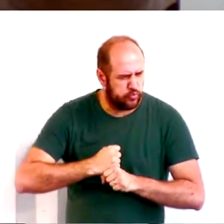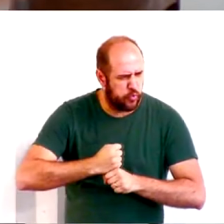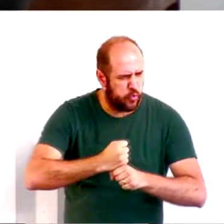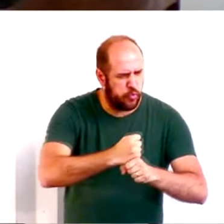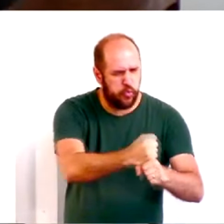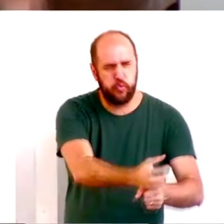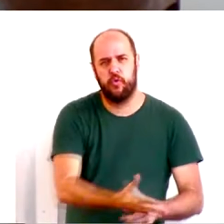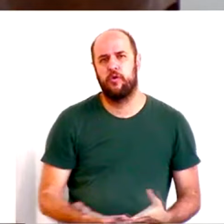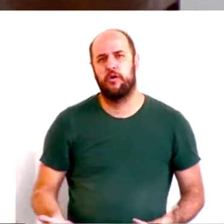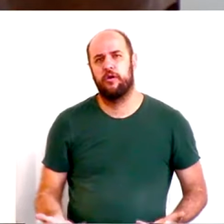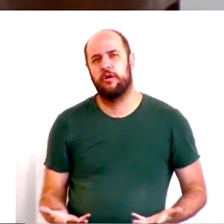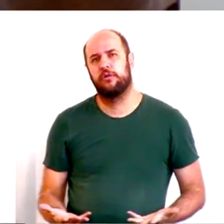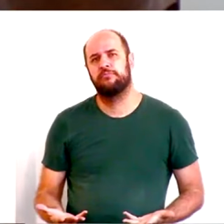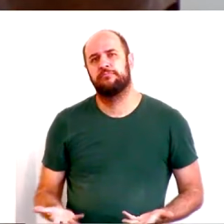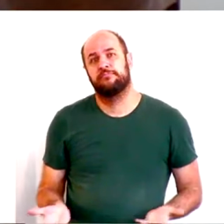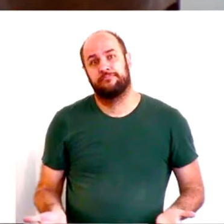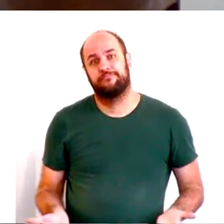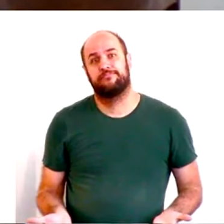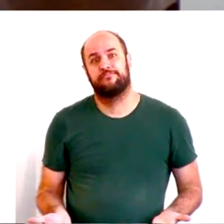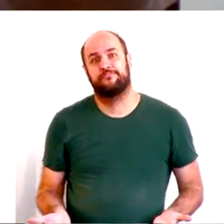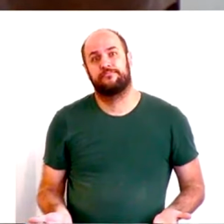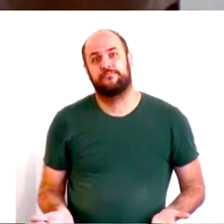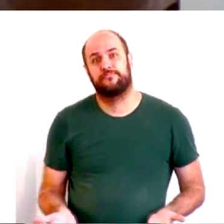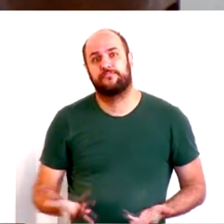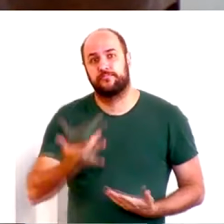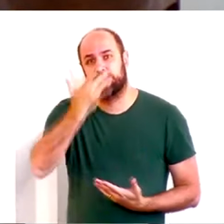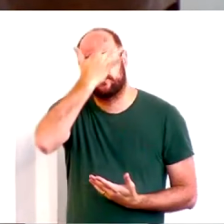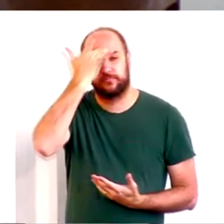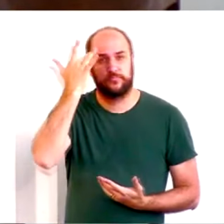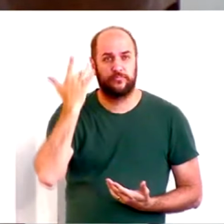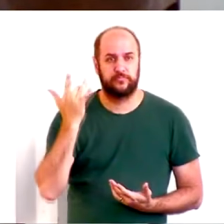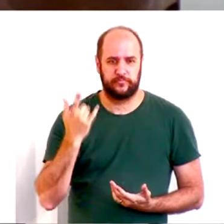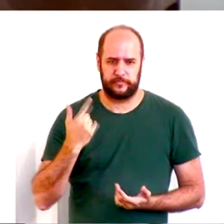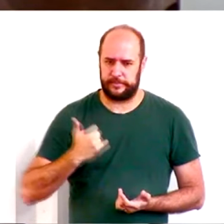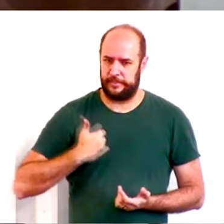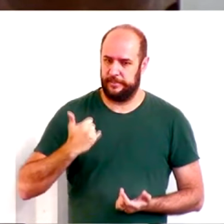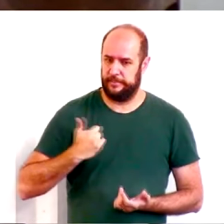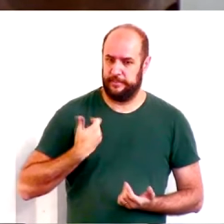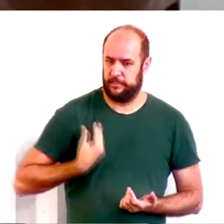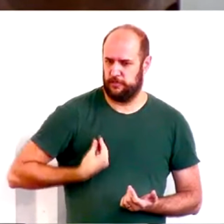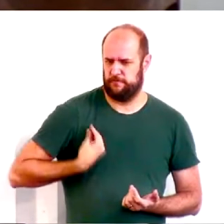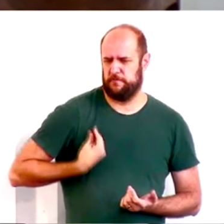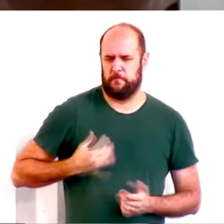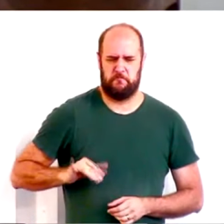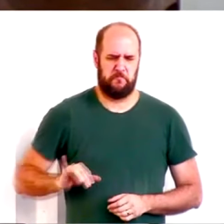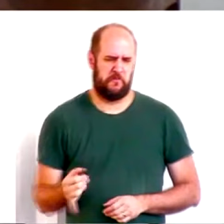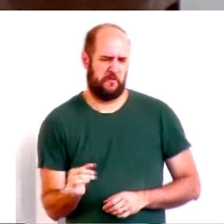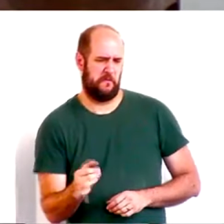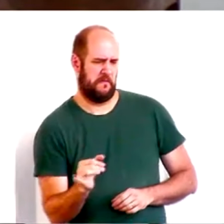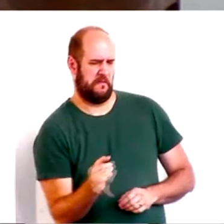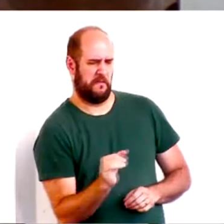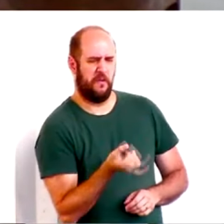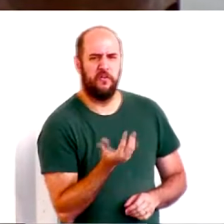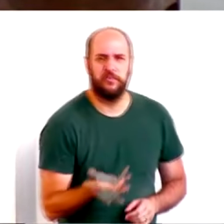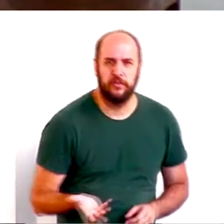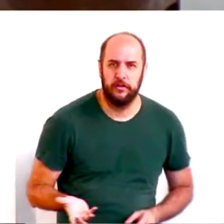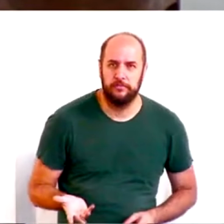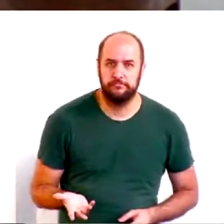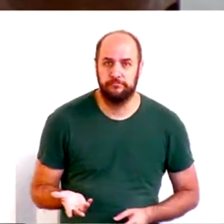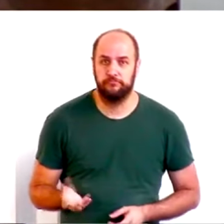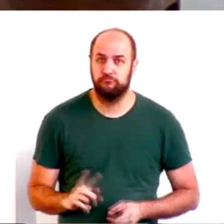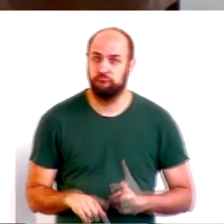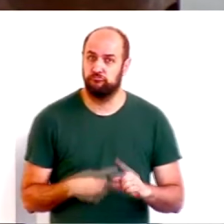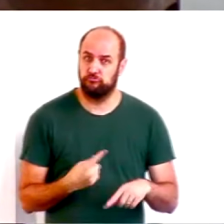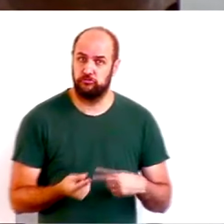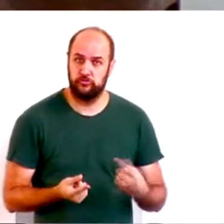bom os que estavam chegando na idade de curtir a vida estavam curtindo a vida os que estavam na